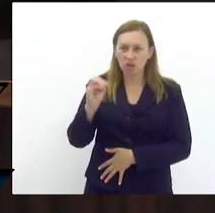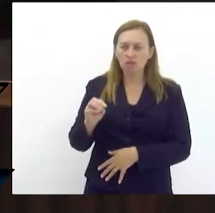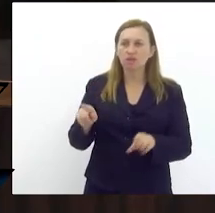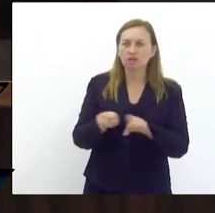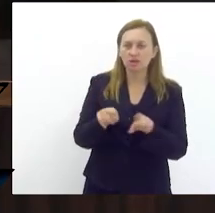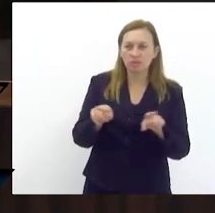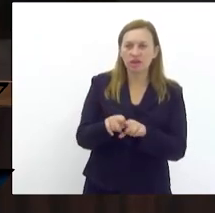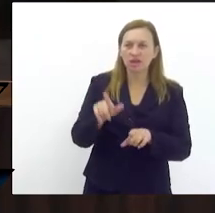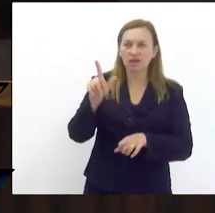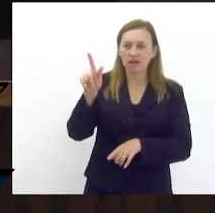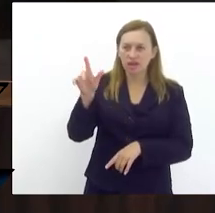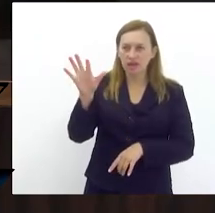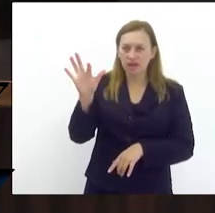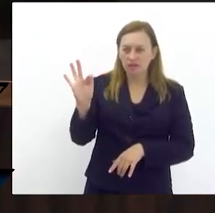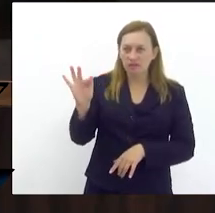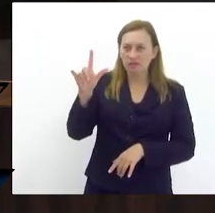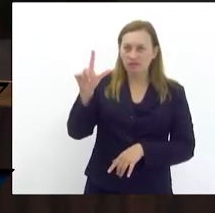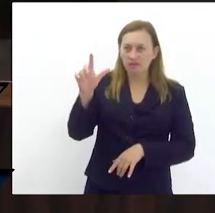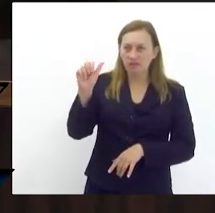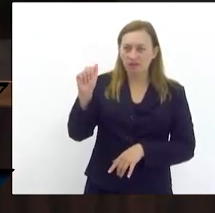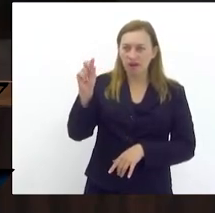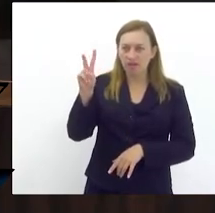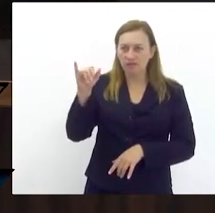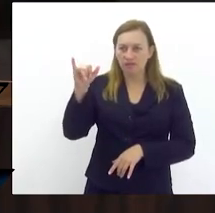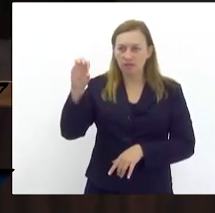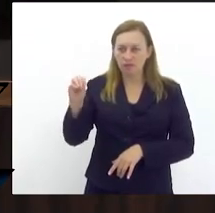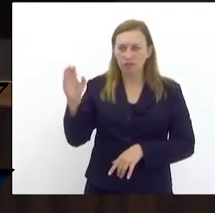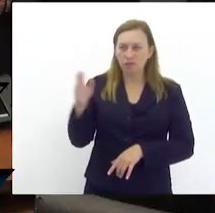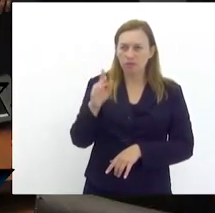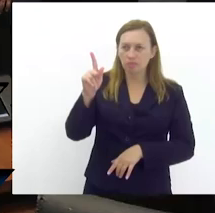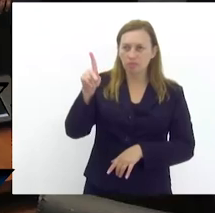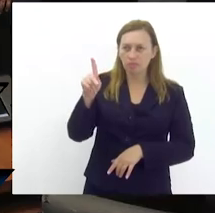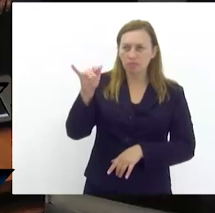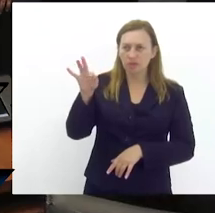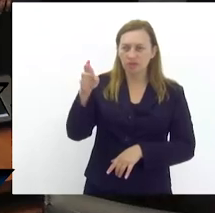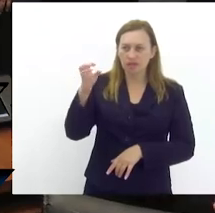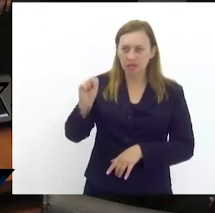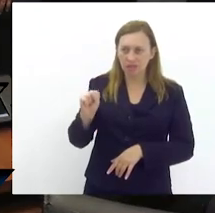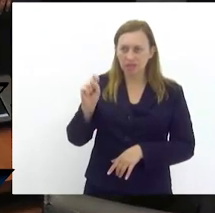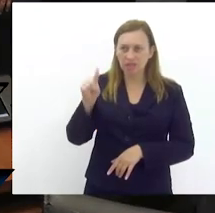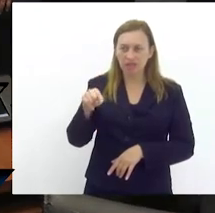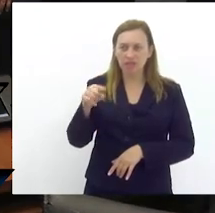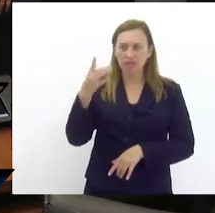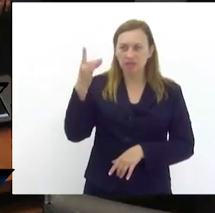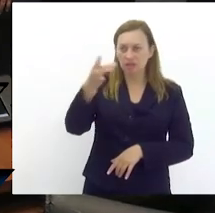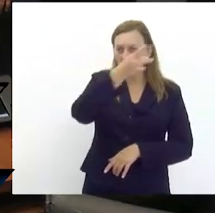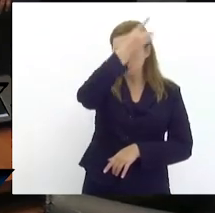Pires tá Vila Velha né Espírito Santo